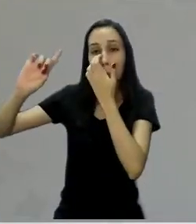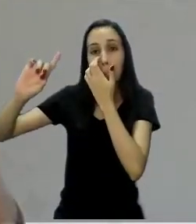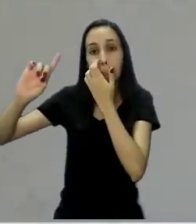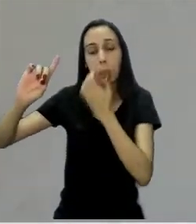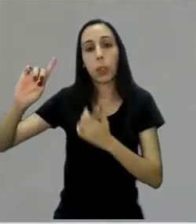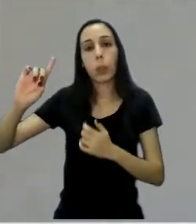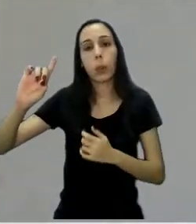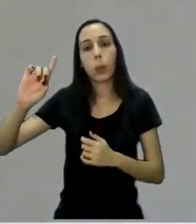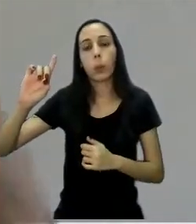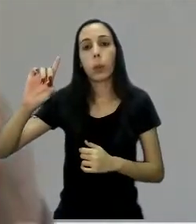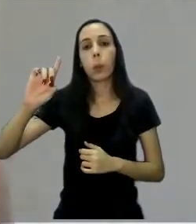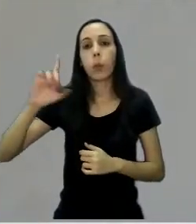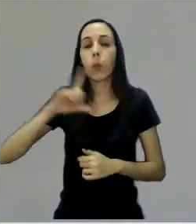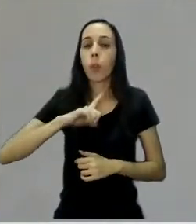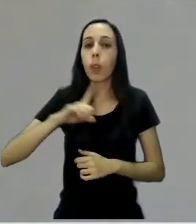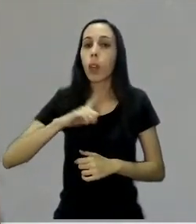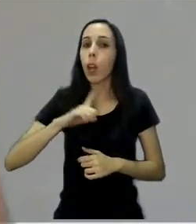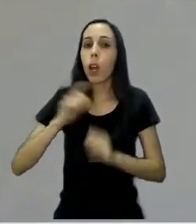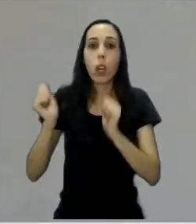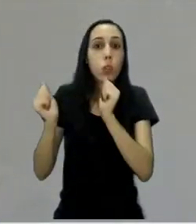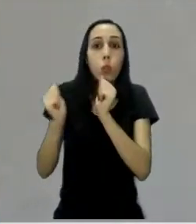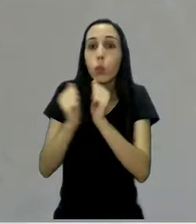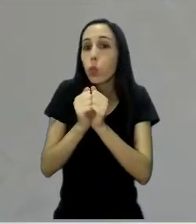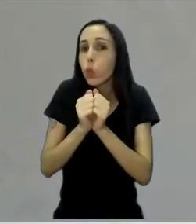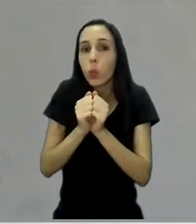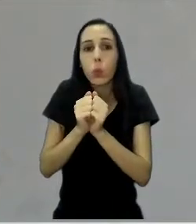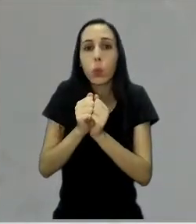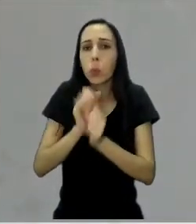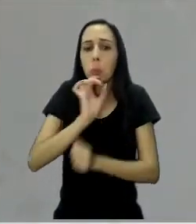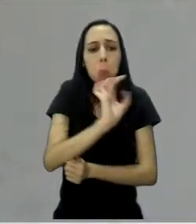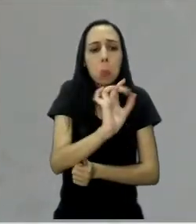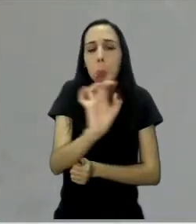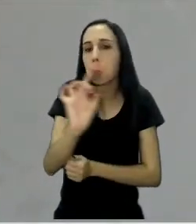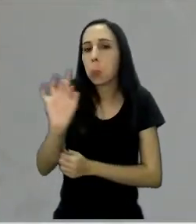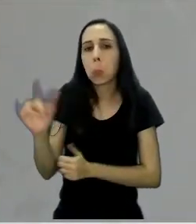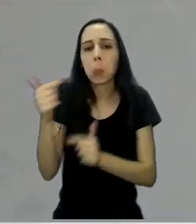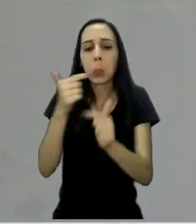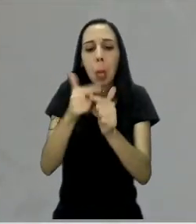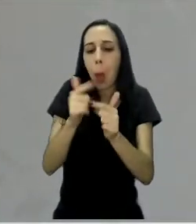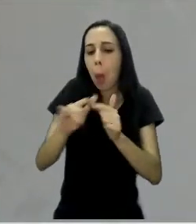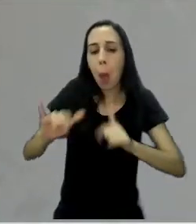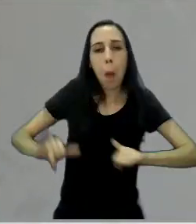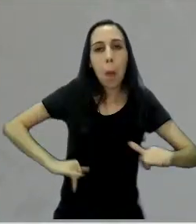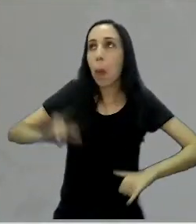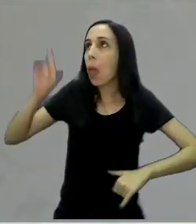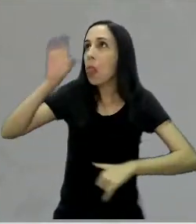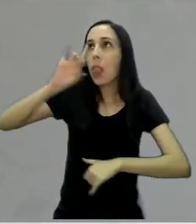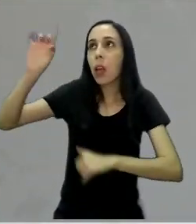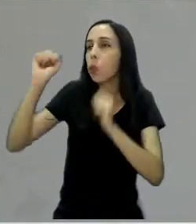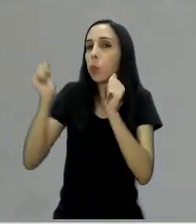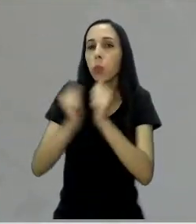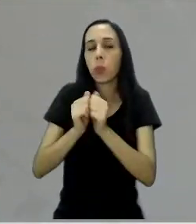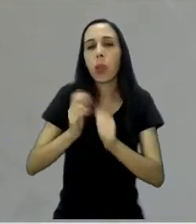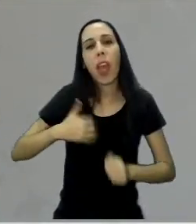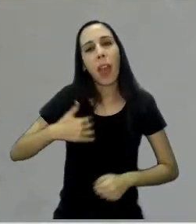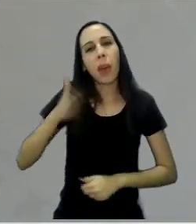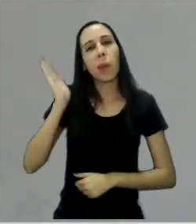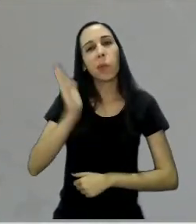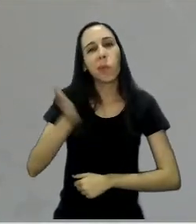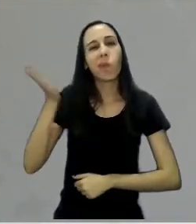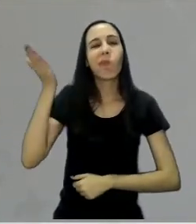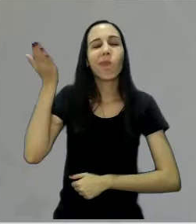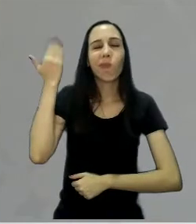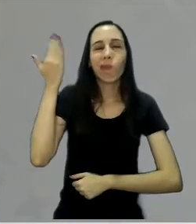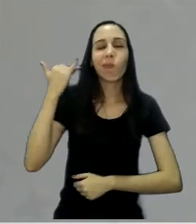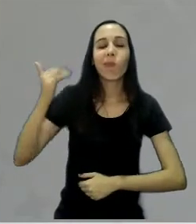Daí é Deus passando pelas tribulações junto conosco. Eu já